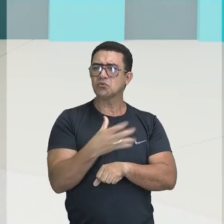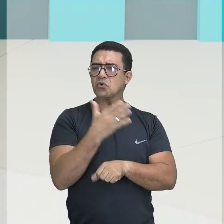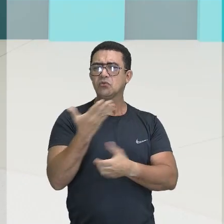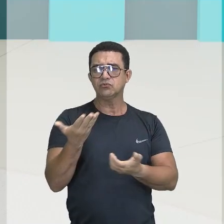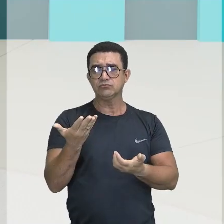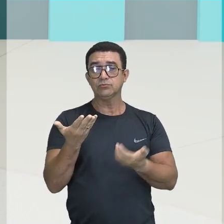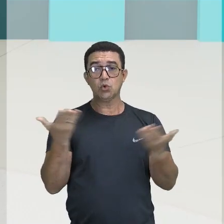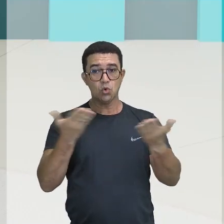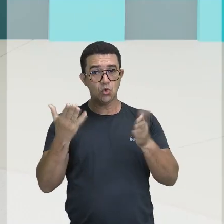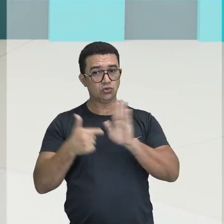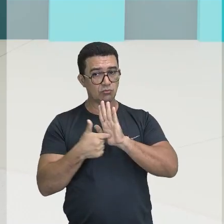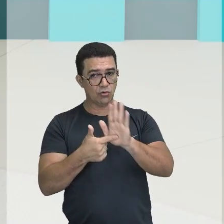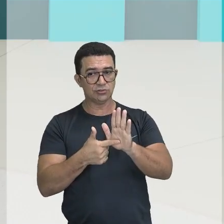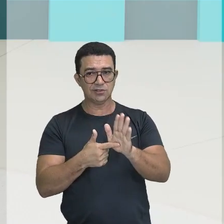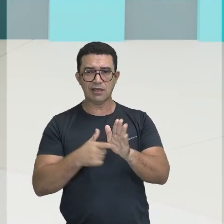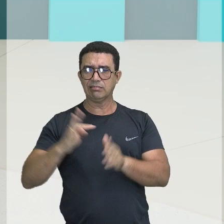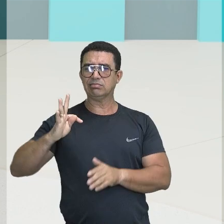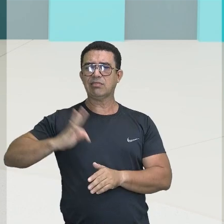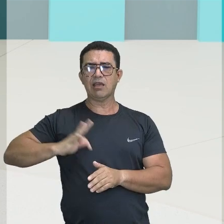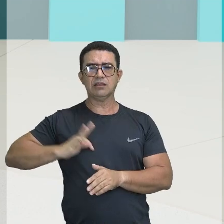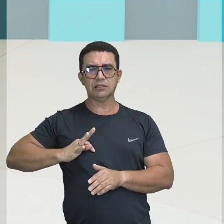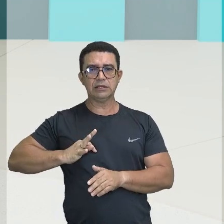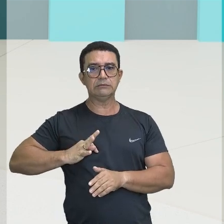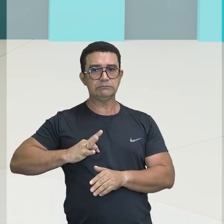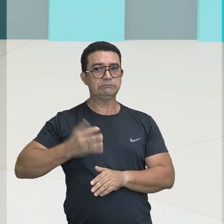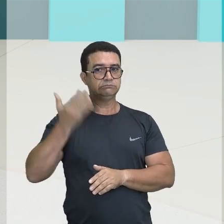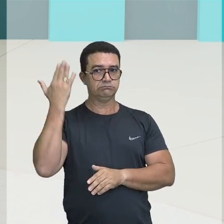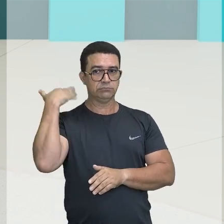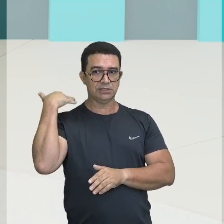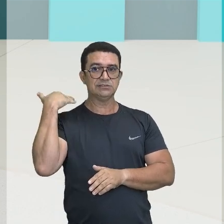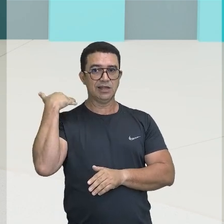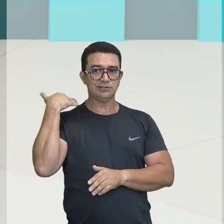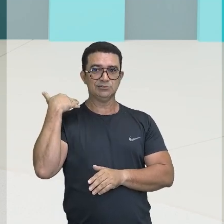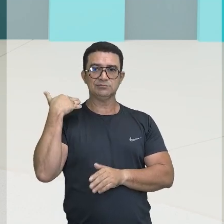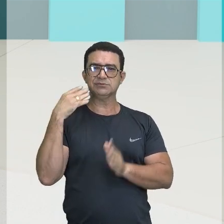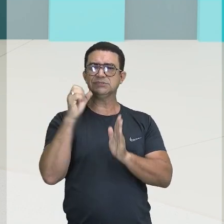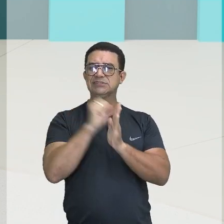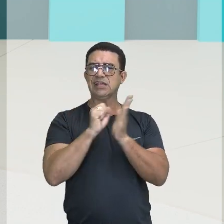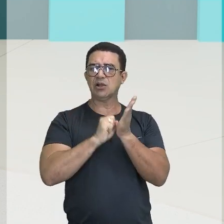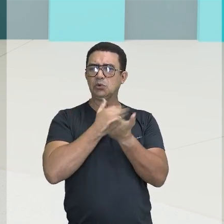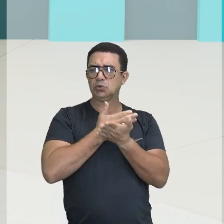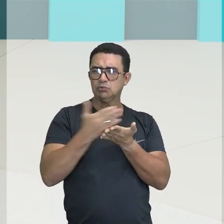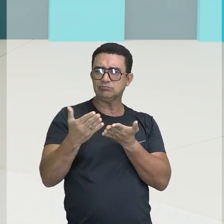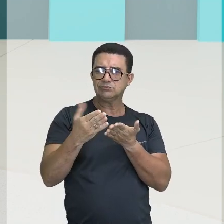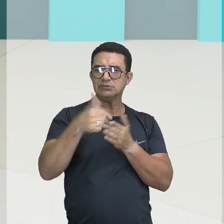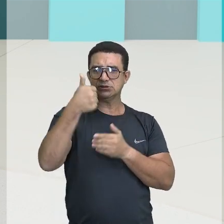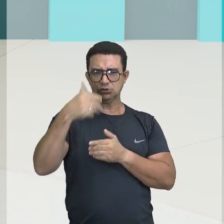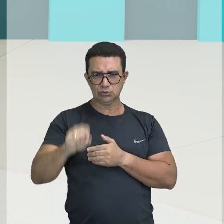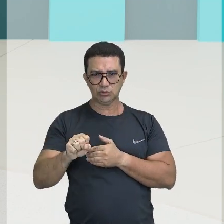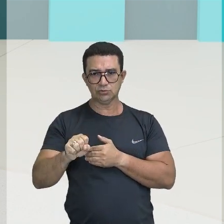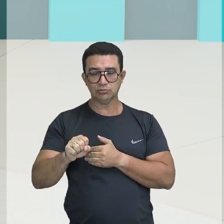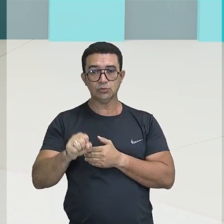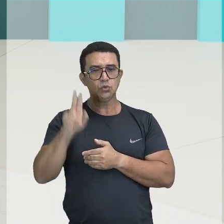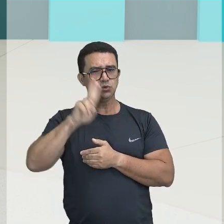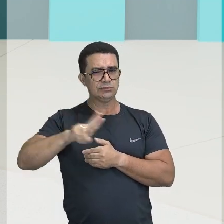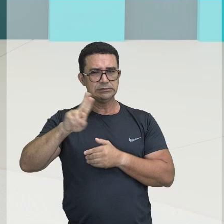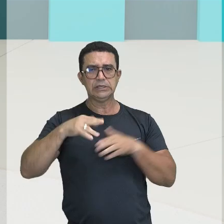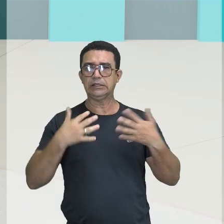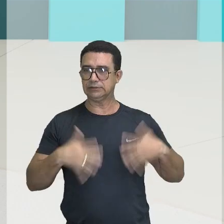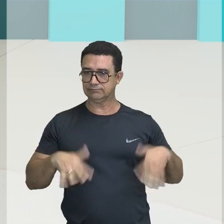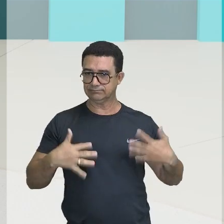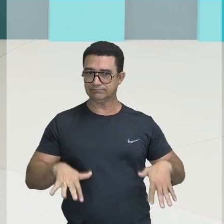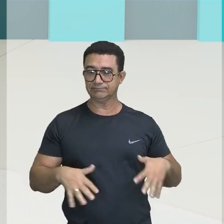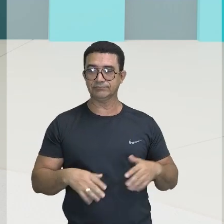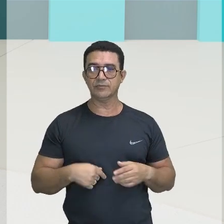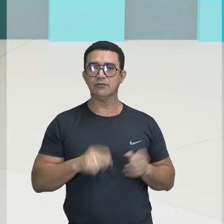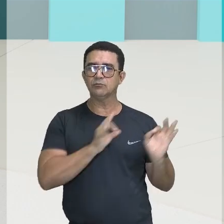uma técnica que era muito utilizada, isso lá no início do século XVIII. Vamos mostrar aqui um